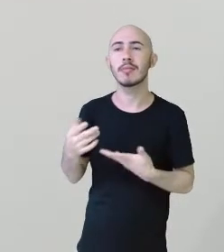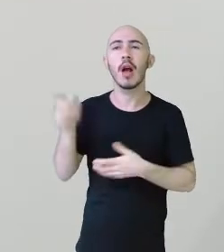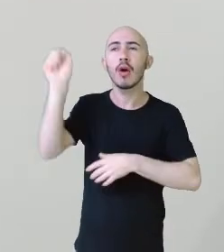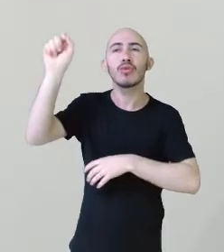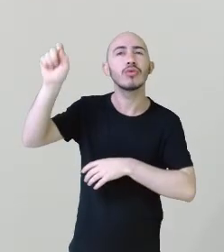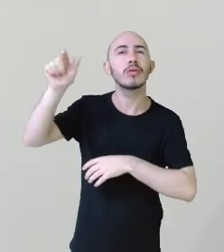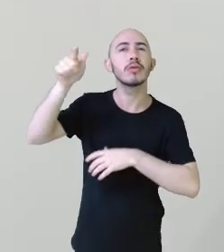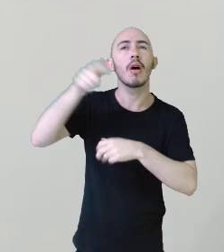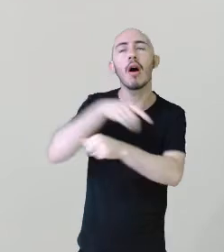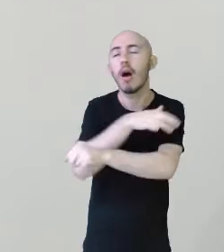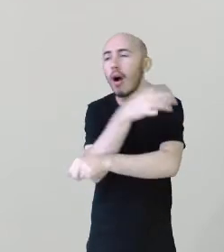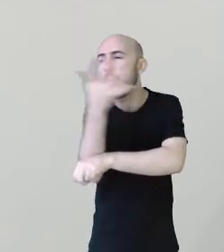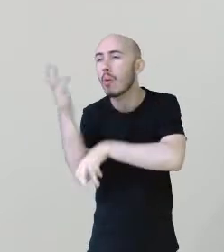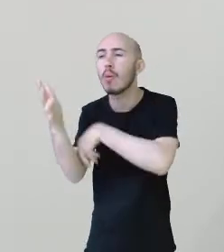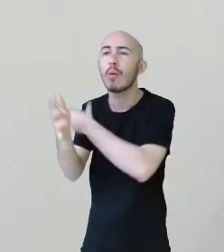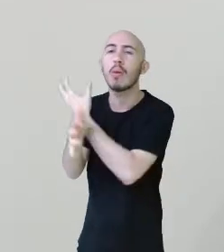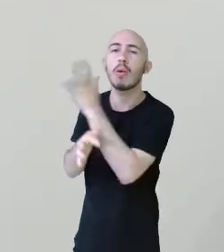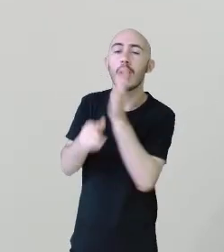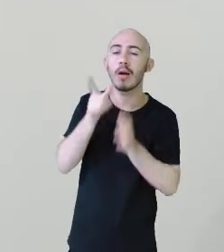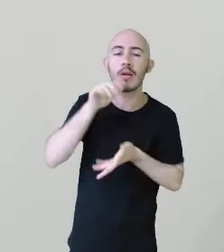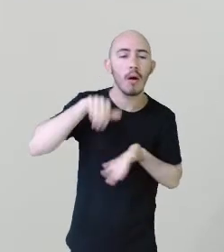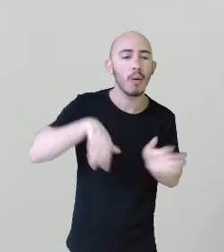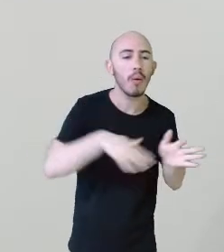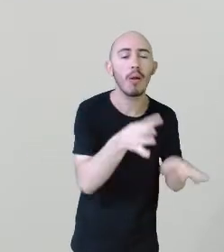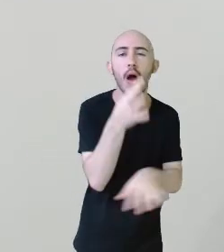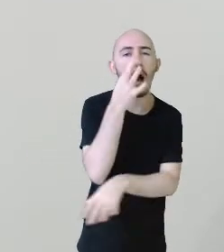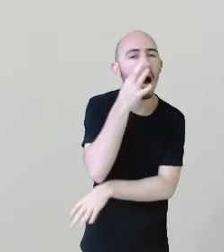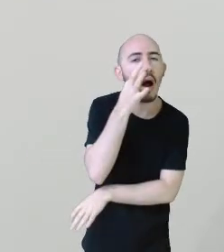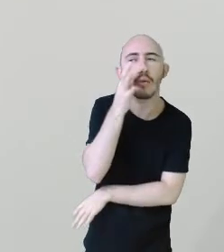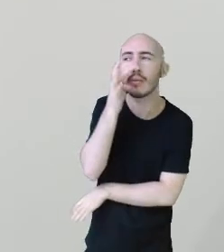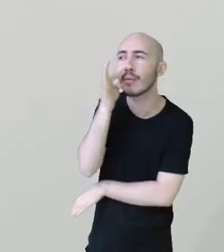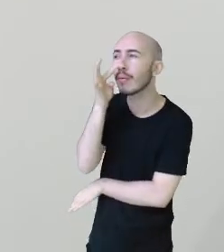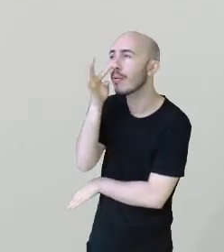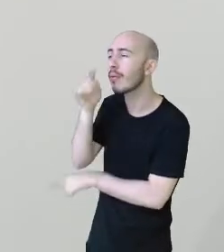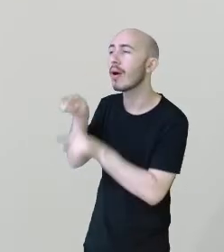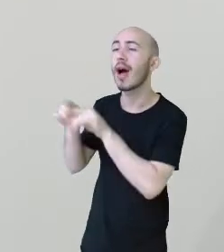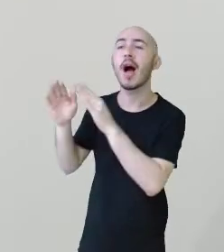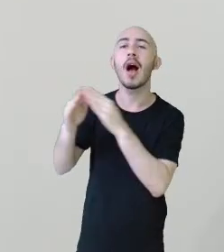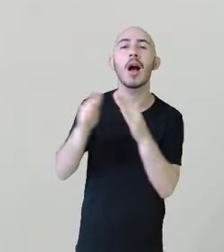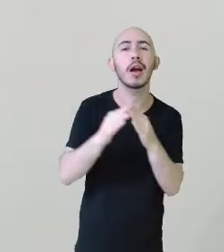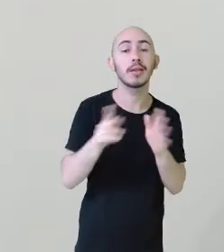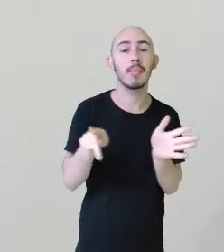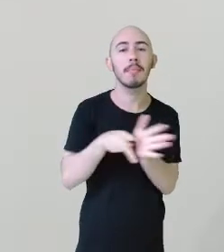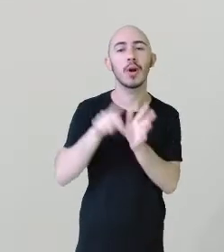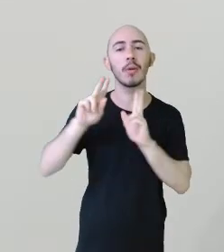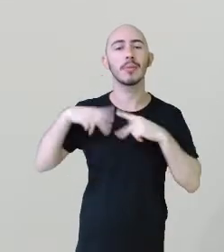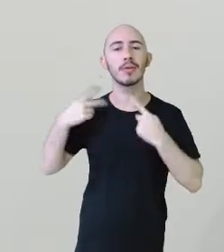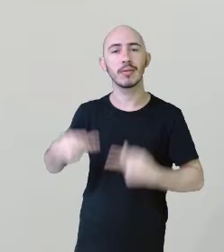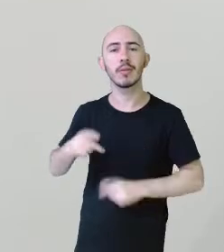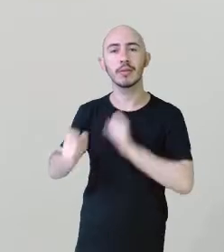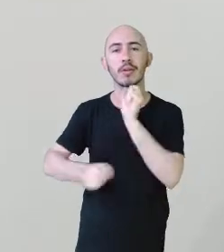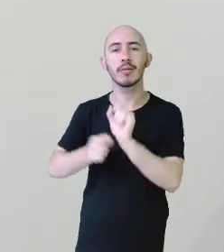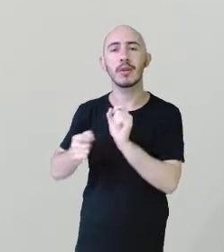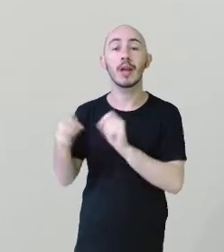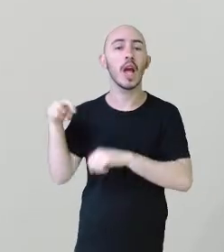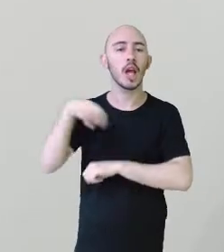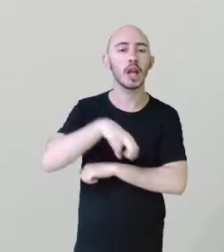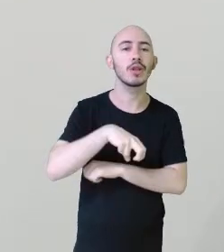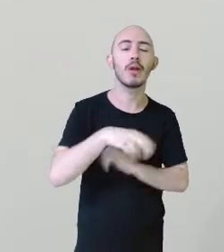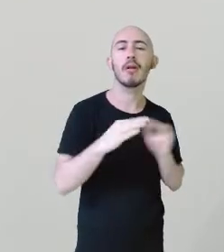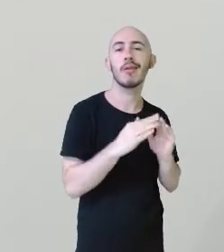verdor das árvores, a correnteza dos ribeirões, a habitação dos homens e acabou penetrando no quintal de uma casa da